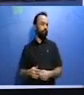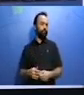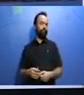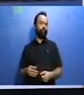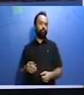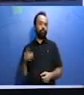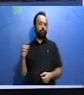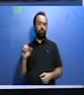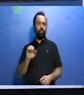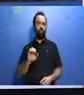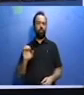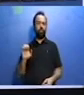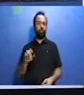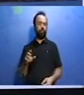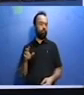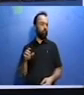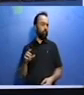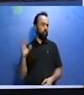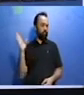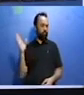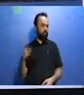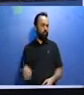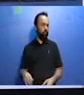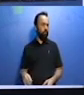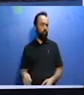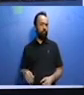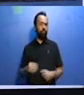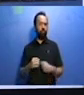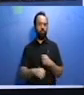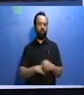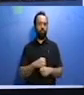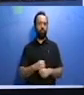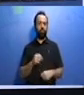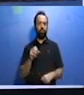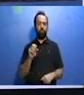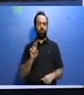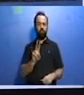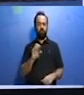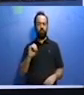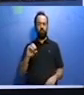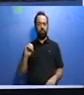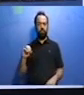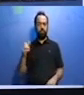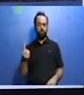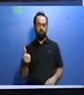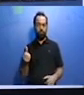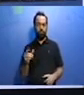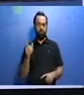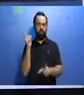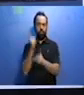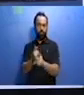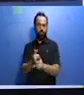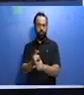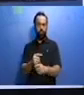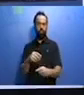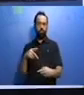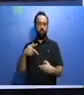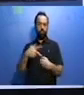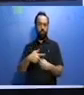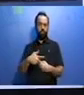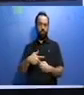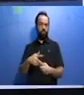da Bahia. Em 2006, a Petrobras ela descobre a existência do pré-sal